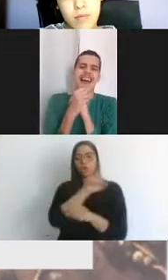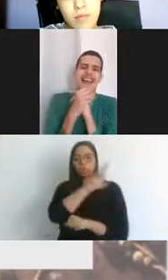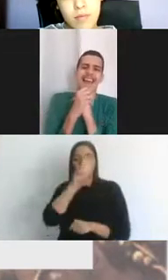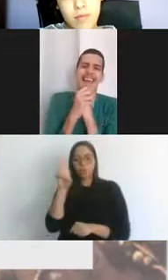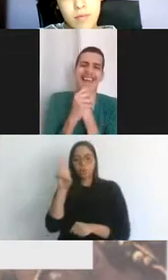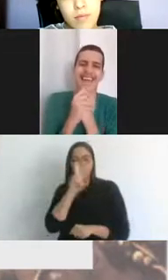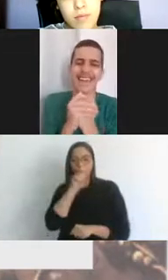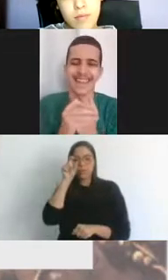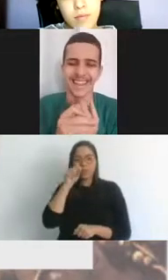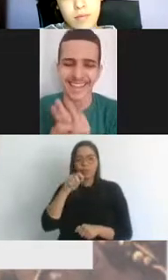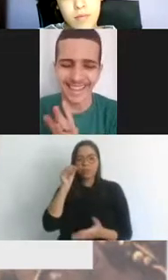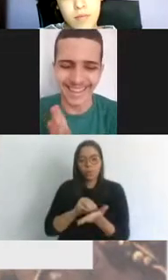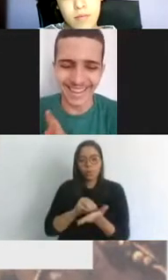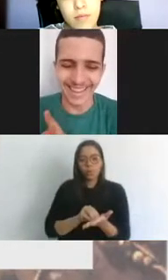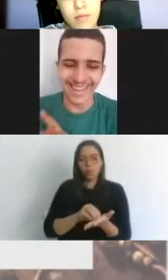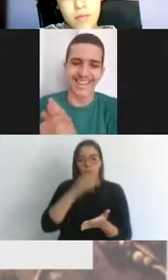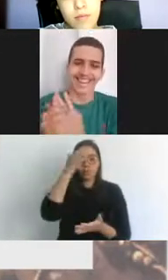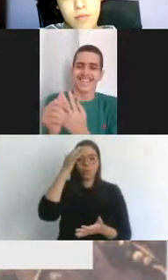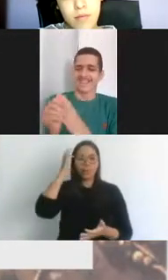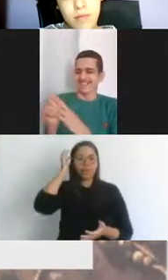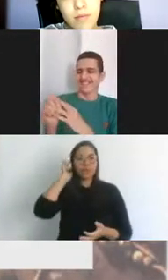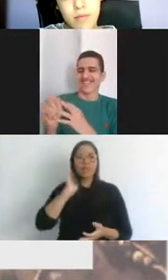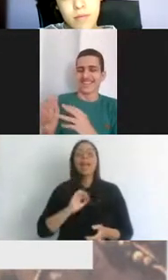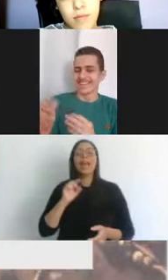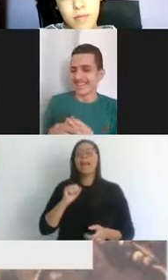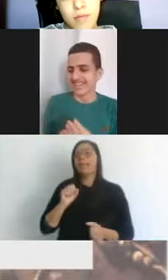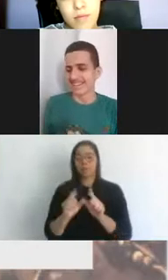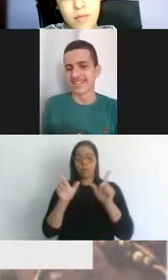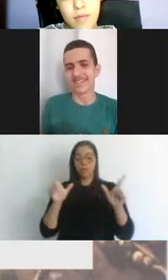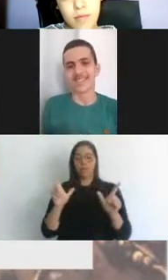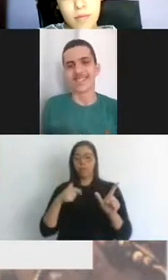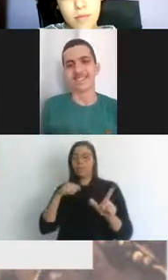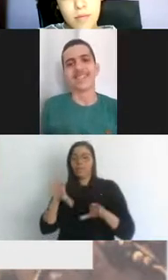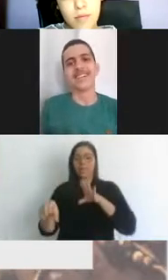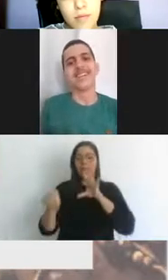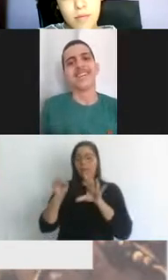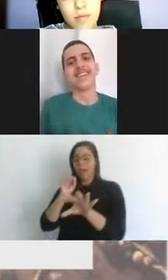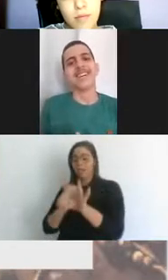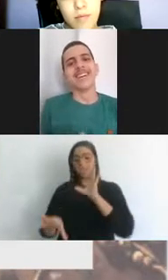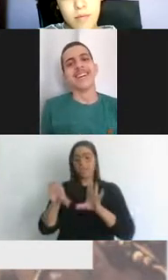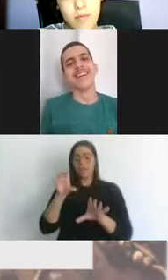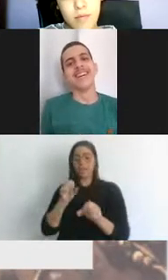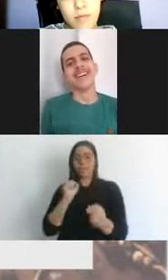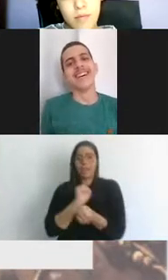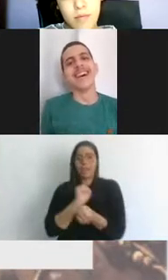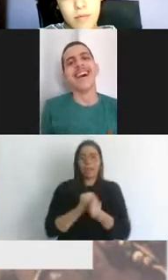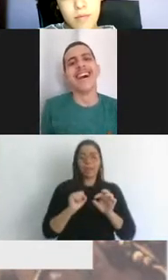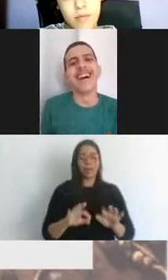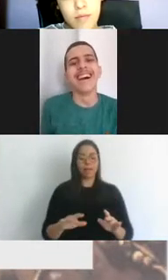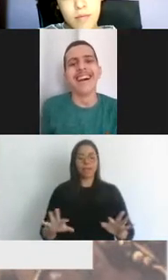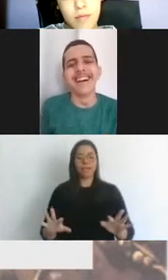colocar no slide mas aí eu comecei a achar coisa eu falei nossa eu não vou conseguir parar para digitar enfim né